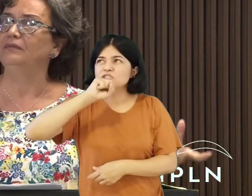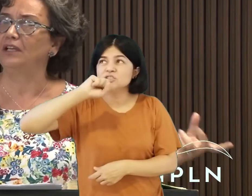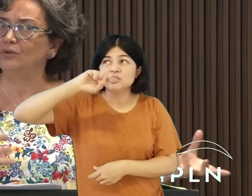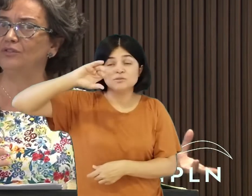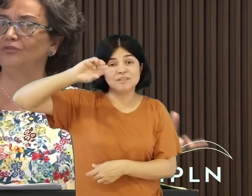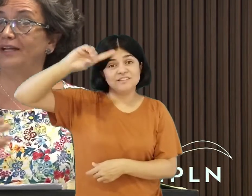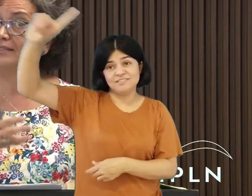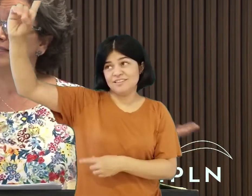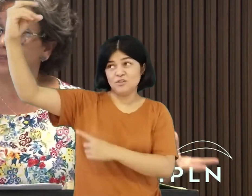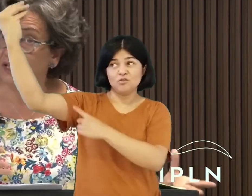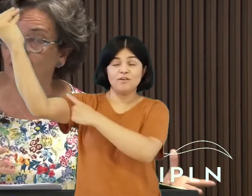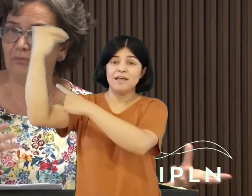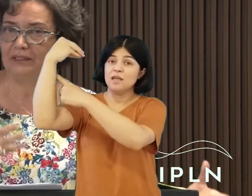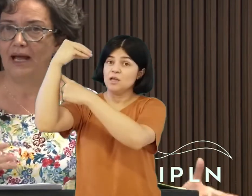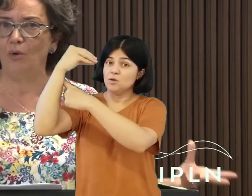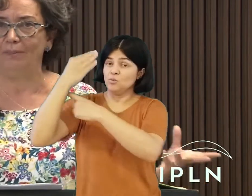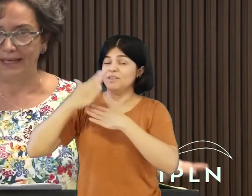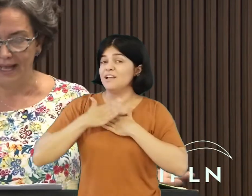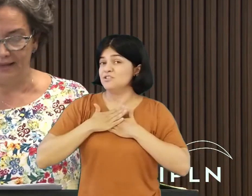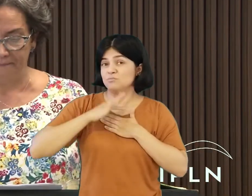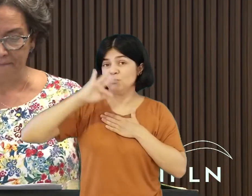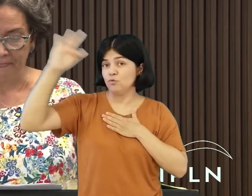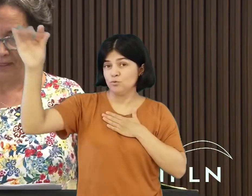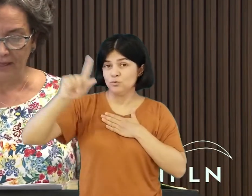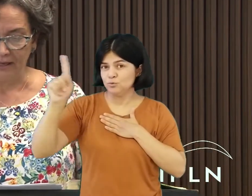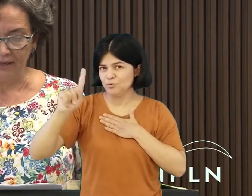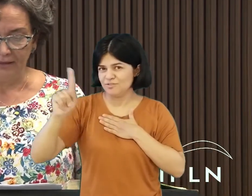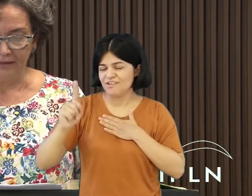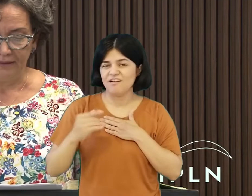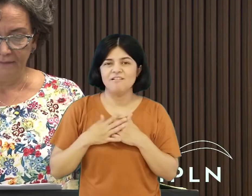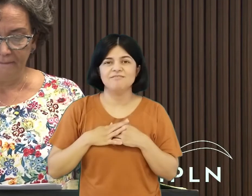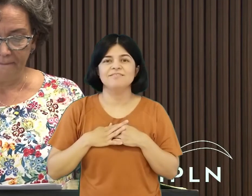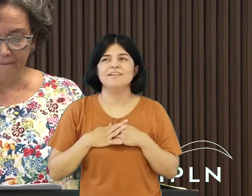amanhã Deus não vai esquecer de mandar o maná?